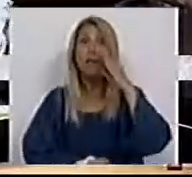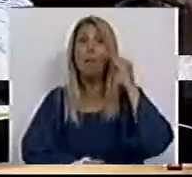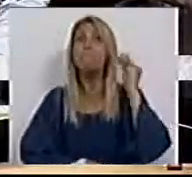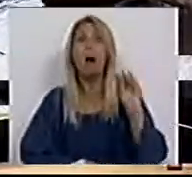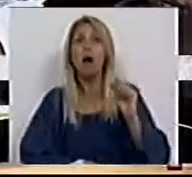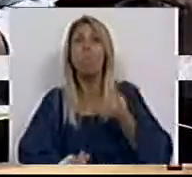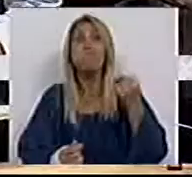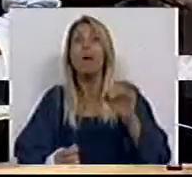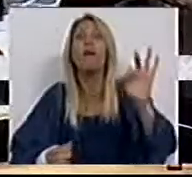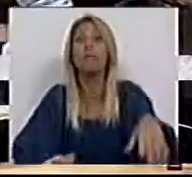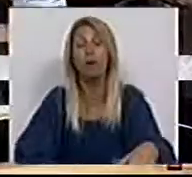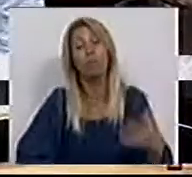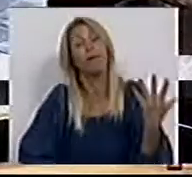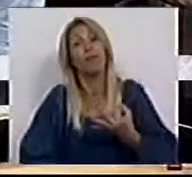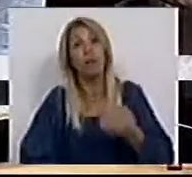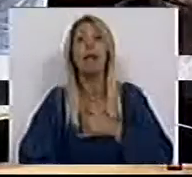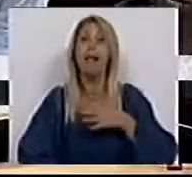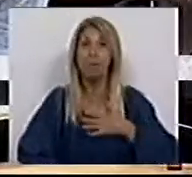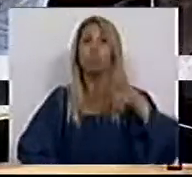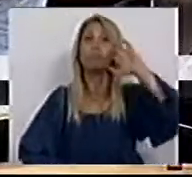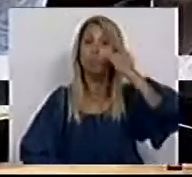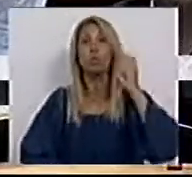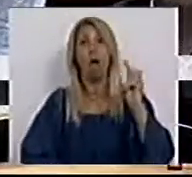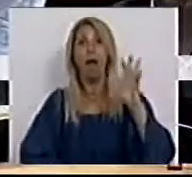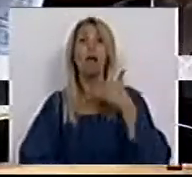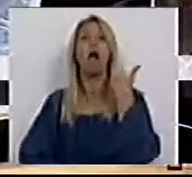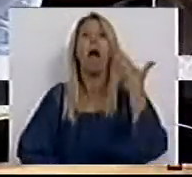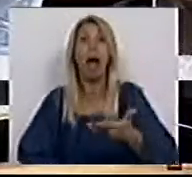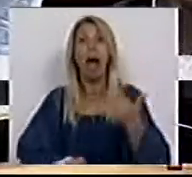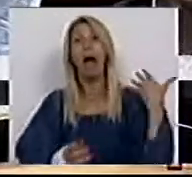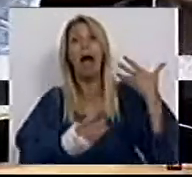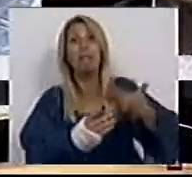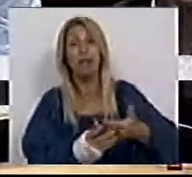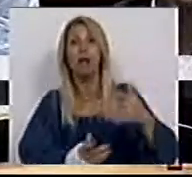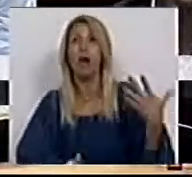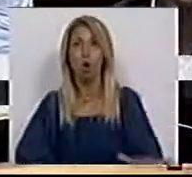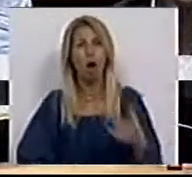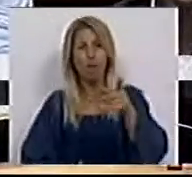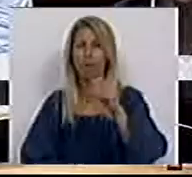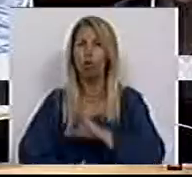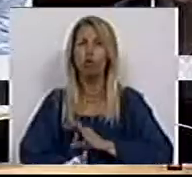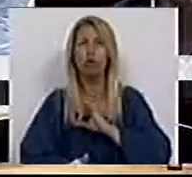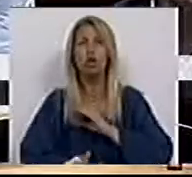tiveram prejuízos ao longo dos últimos anos. Mas aquilo que o Sr. Secretário de Estado não explica é que em 2012,